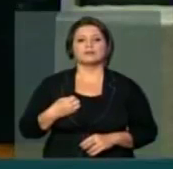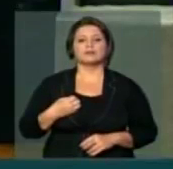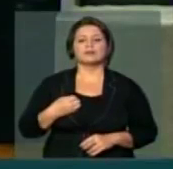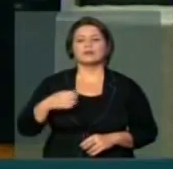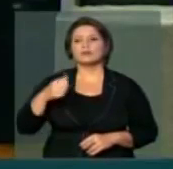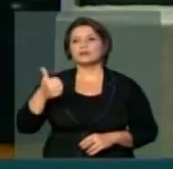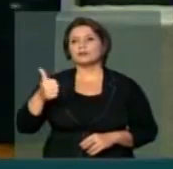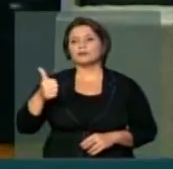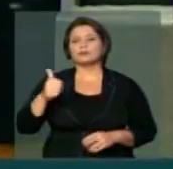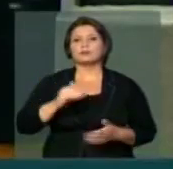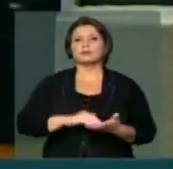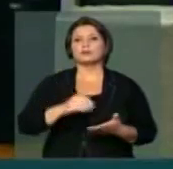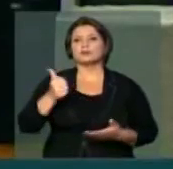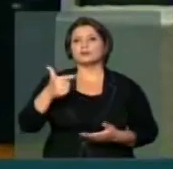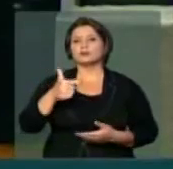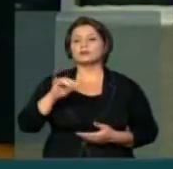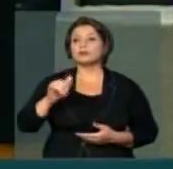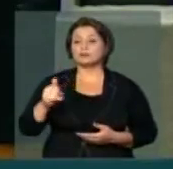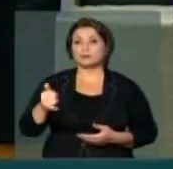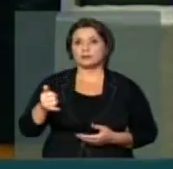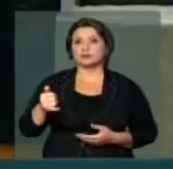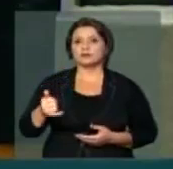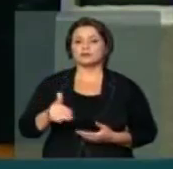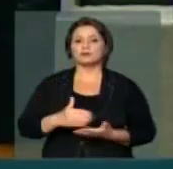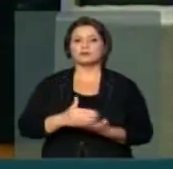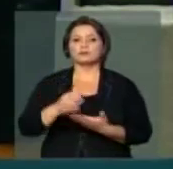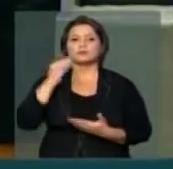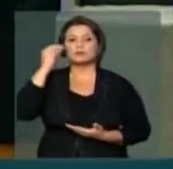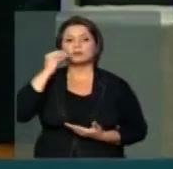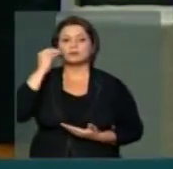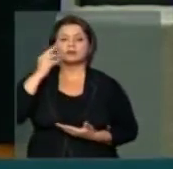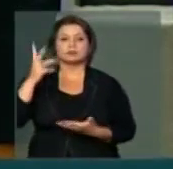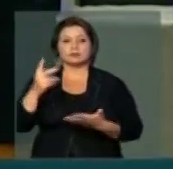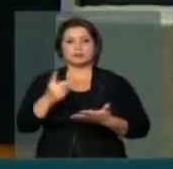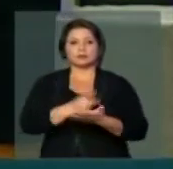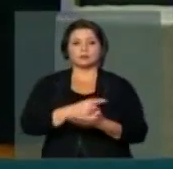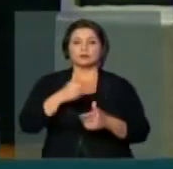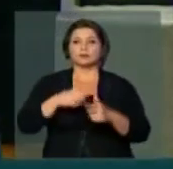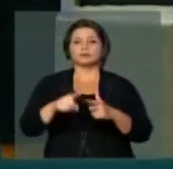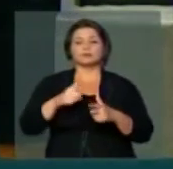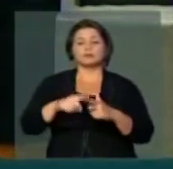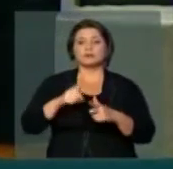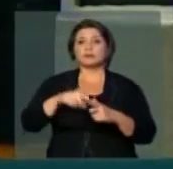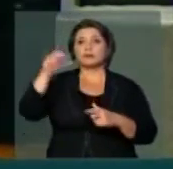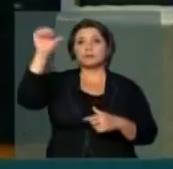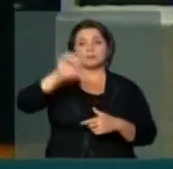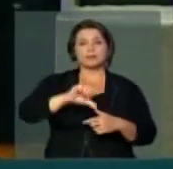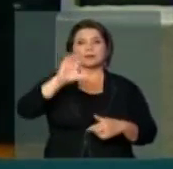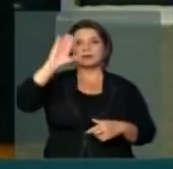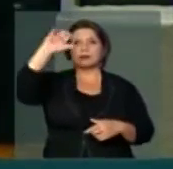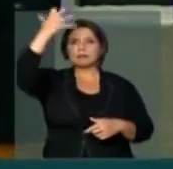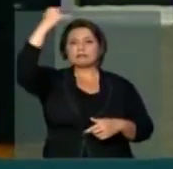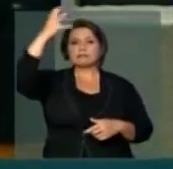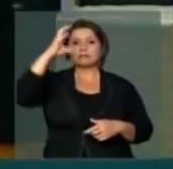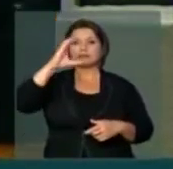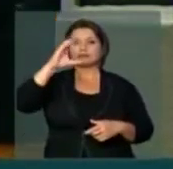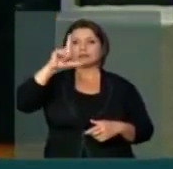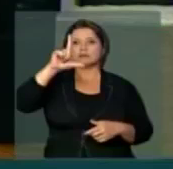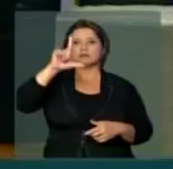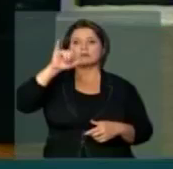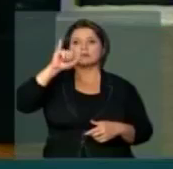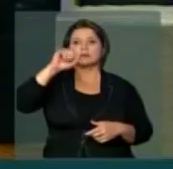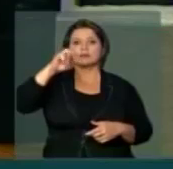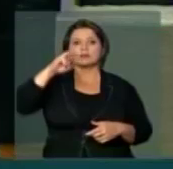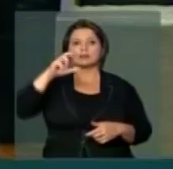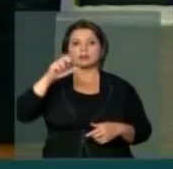de janeiro, a gente vivenciou a maior tragédia climática da história do Brasil, que foi a tragédia